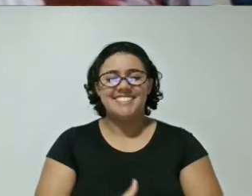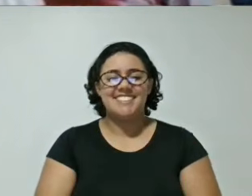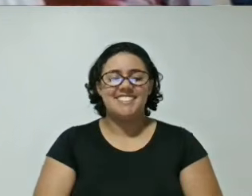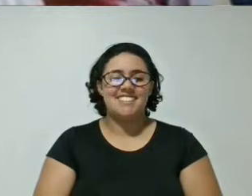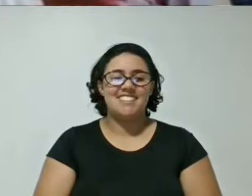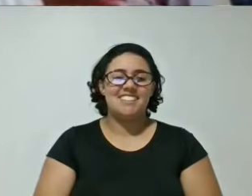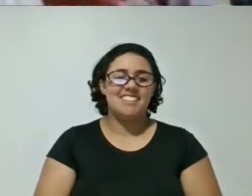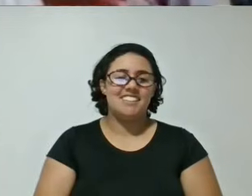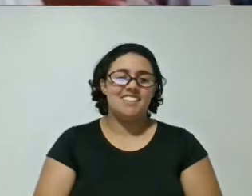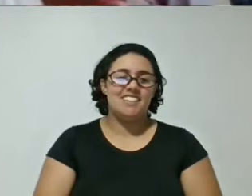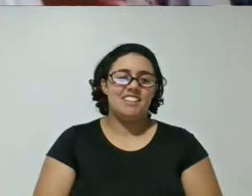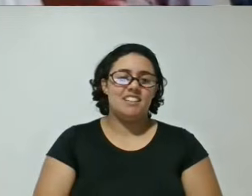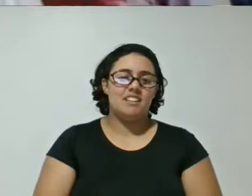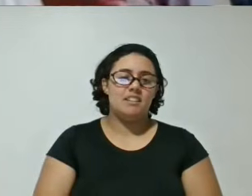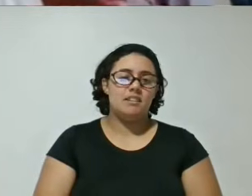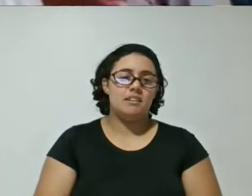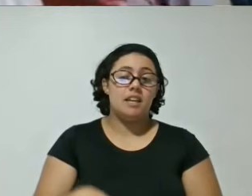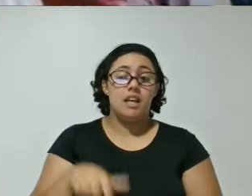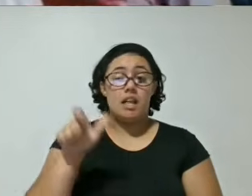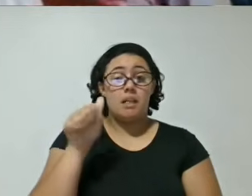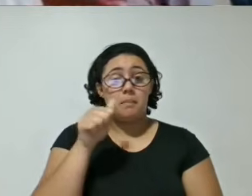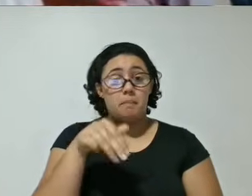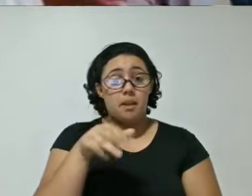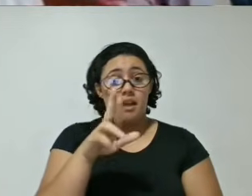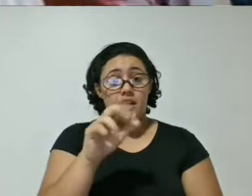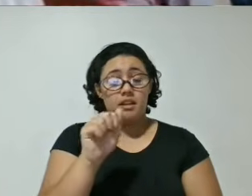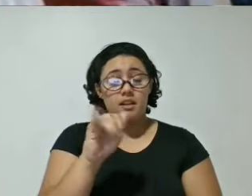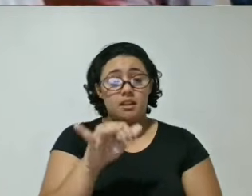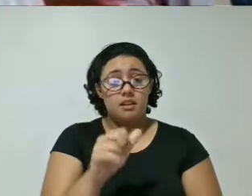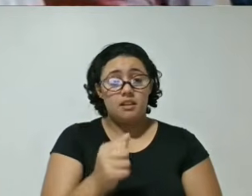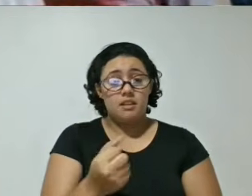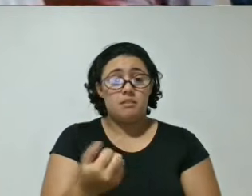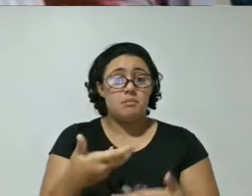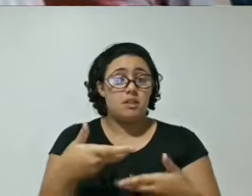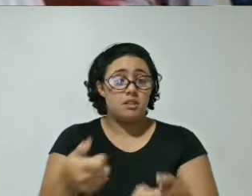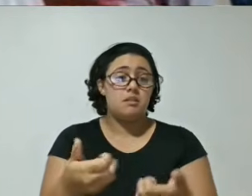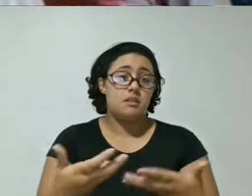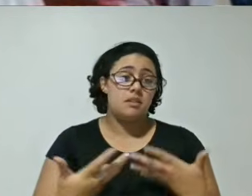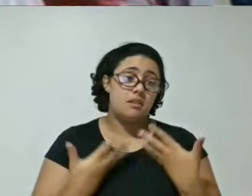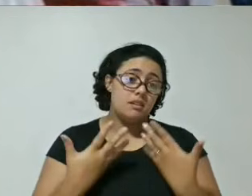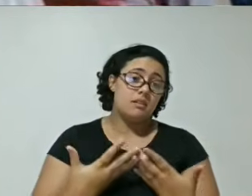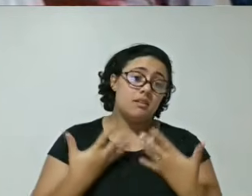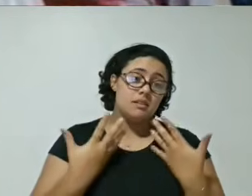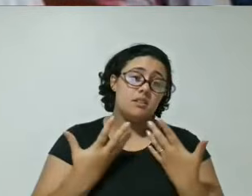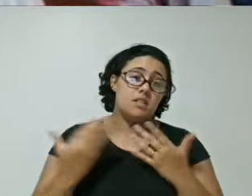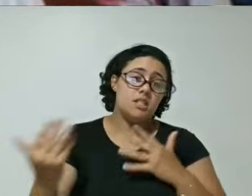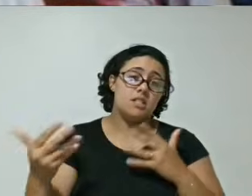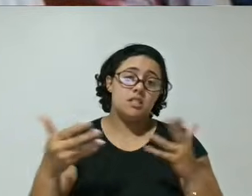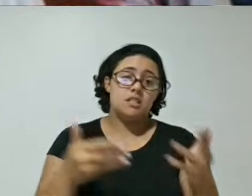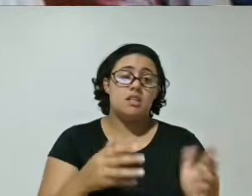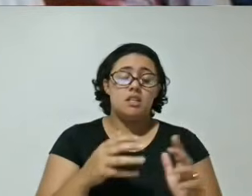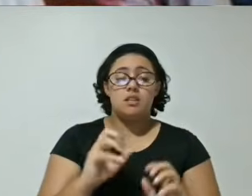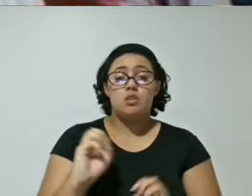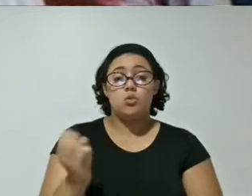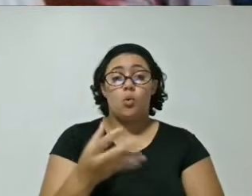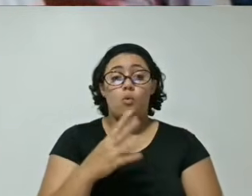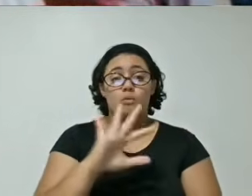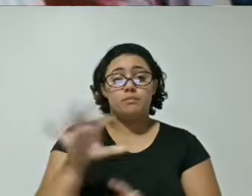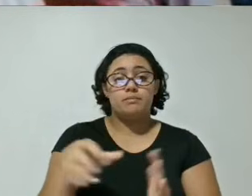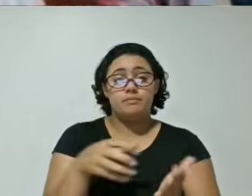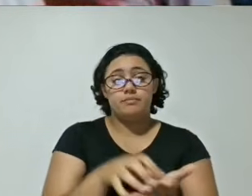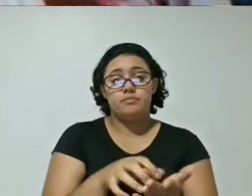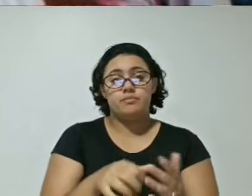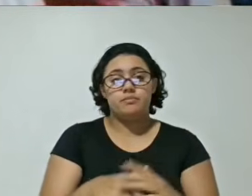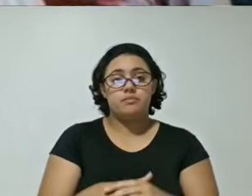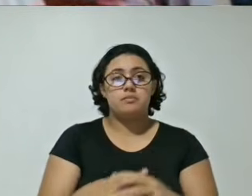E Maria José me recebeu, e muito empolgada com a chegada dos novos concursados, né? Muito,